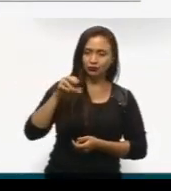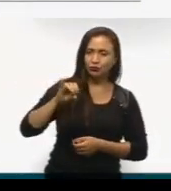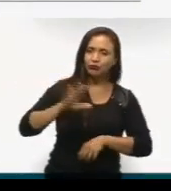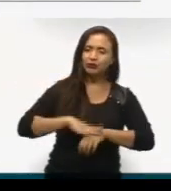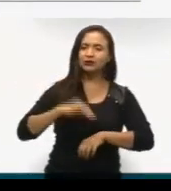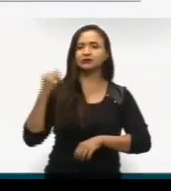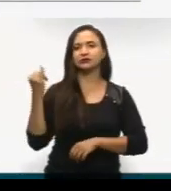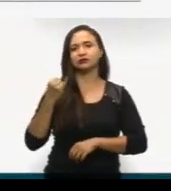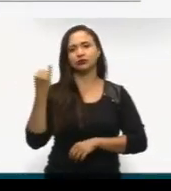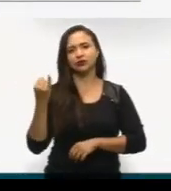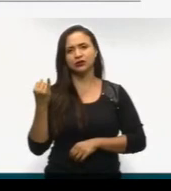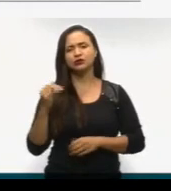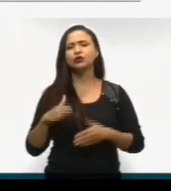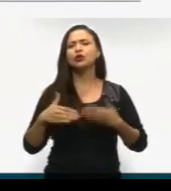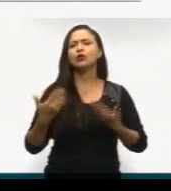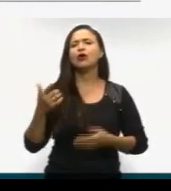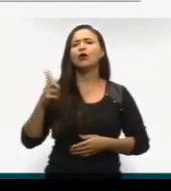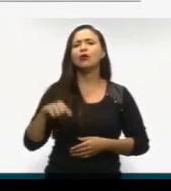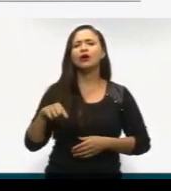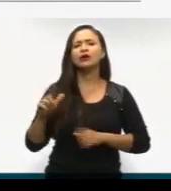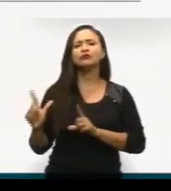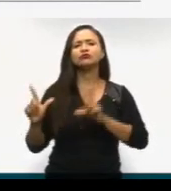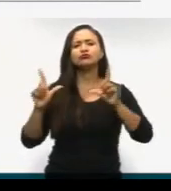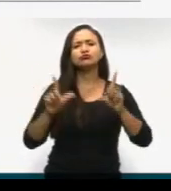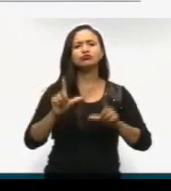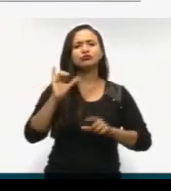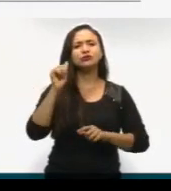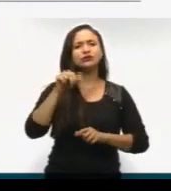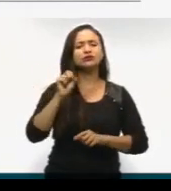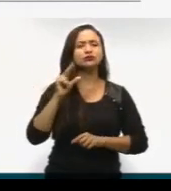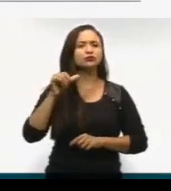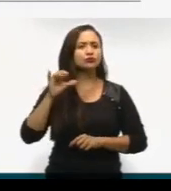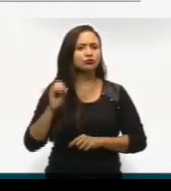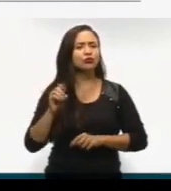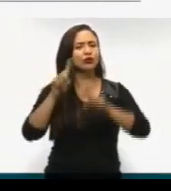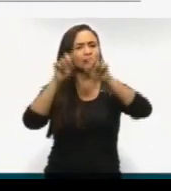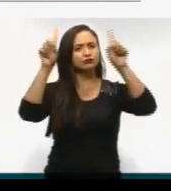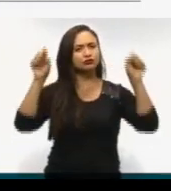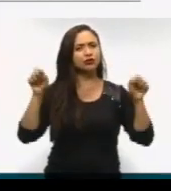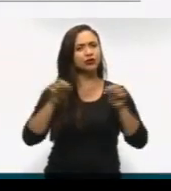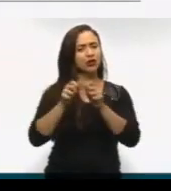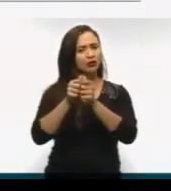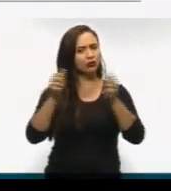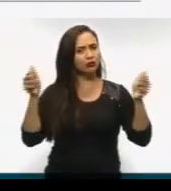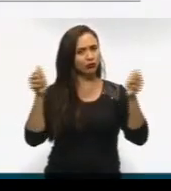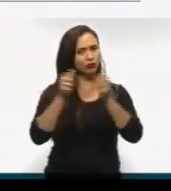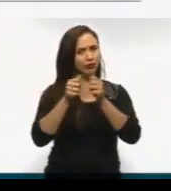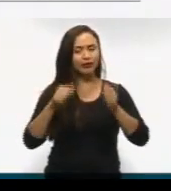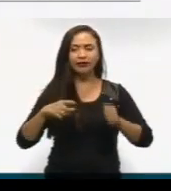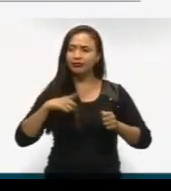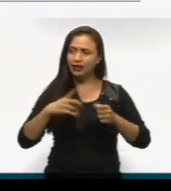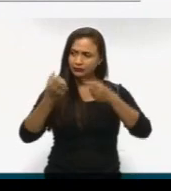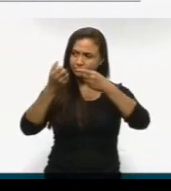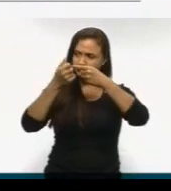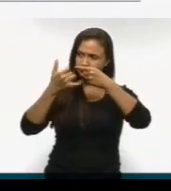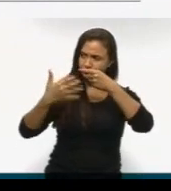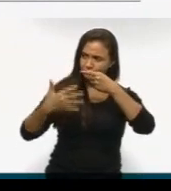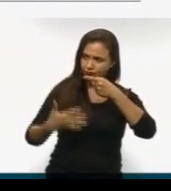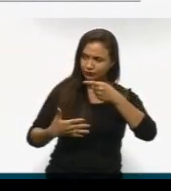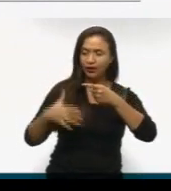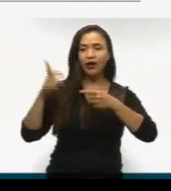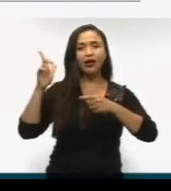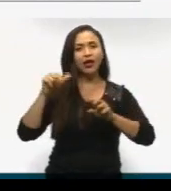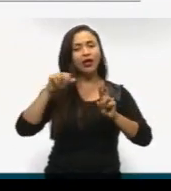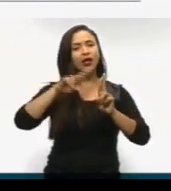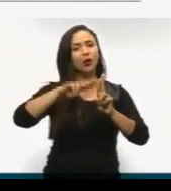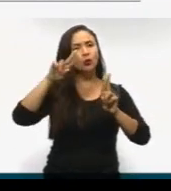essencial. Qual que é o insumo do assentamento de janela? A janela de correr. Então, a gente tem a descrição dela, ela é dada por